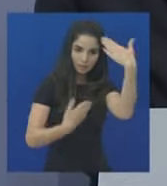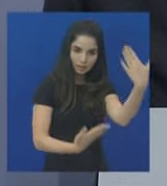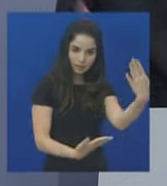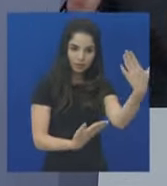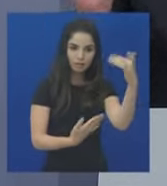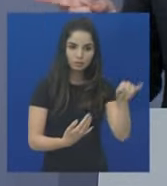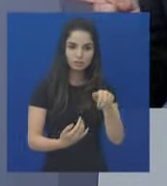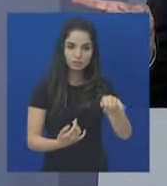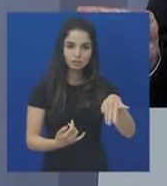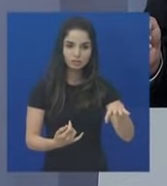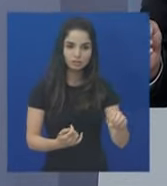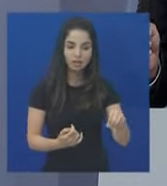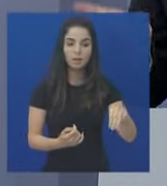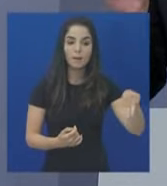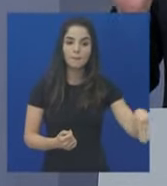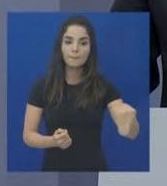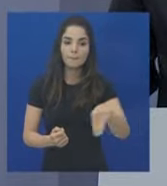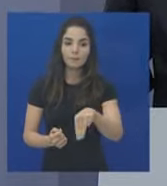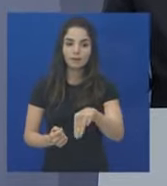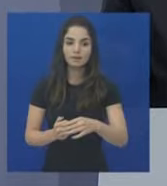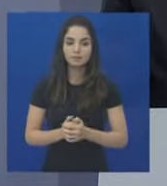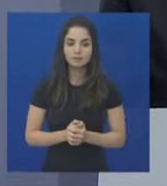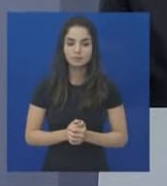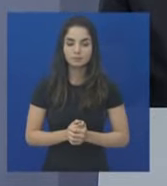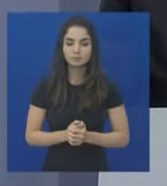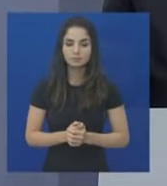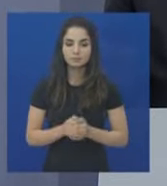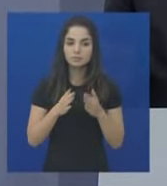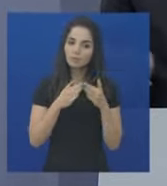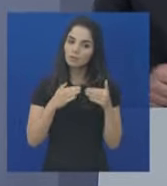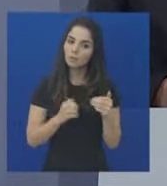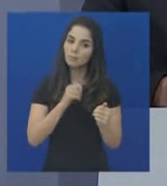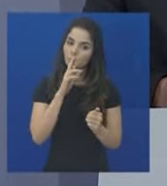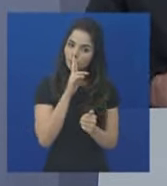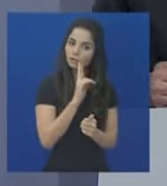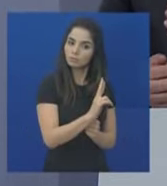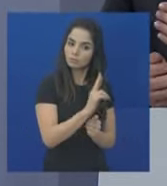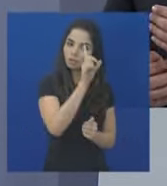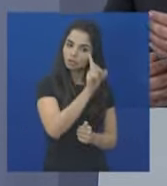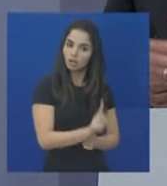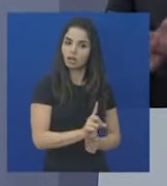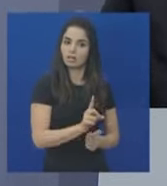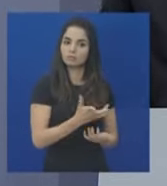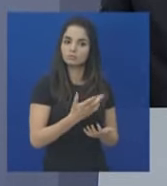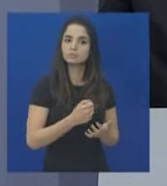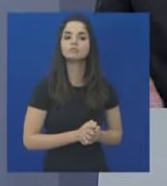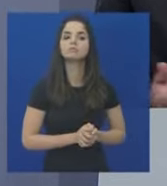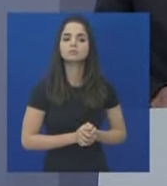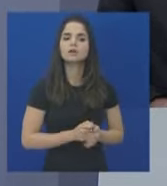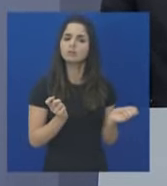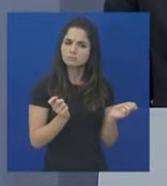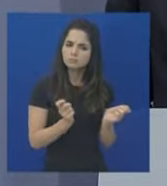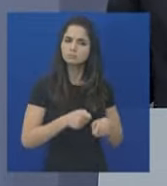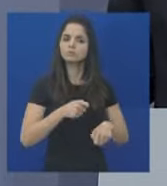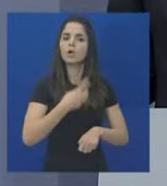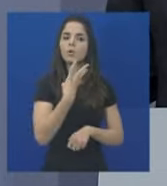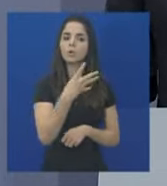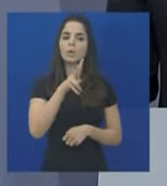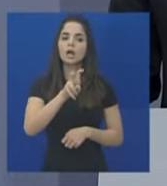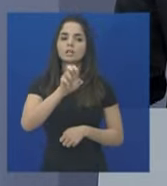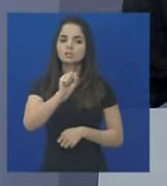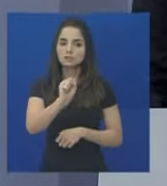candidato Jânio Mendes. O candidato Marquinho, Marquinho Mendes, pediu o direito de resposta. O senhor tem o tempo do senhor agora, os 45